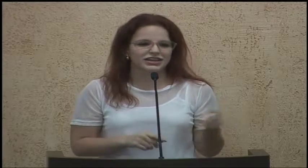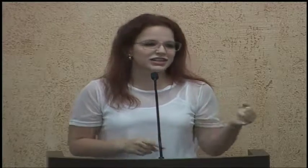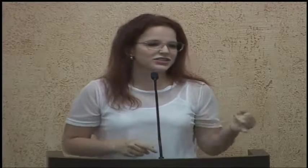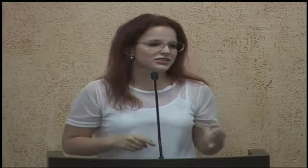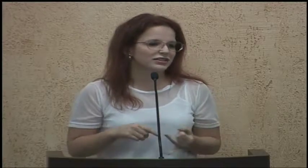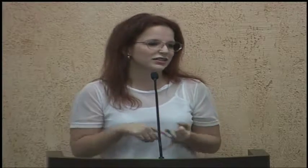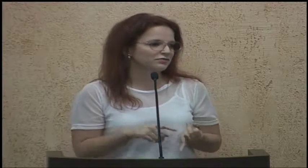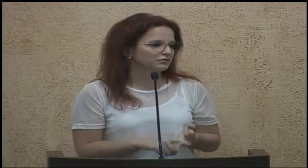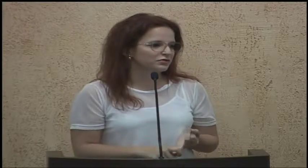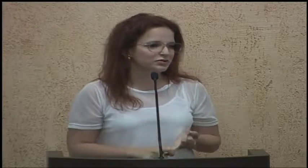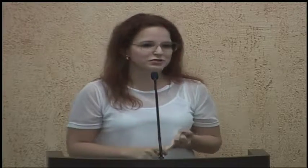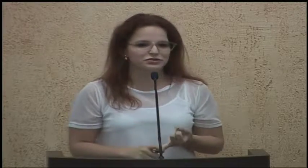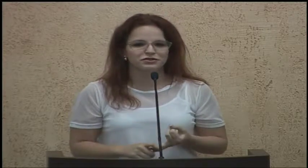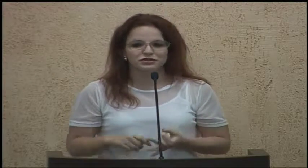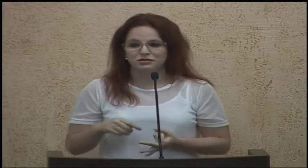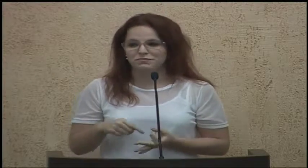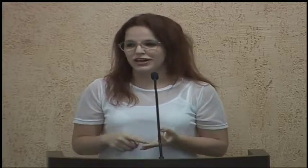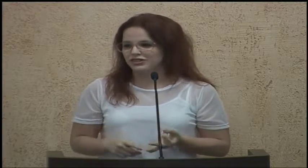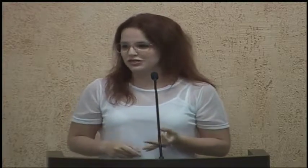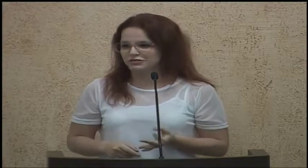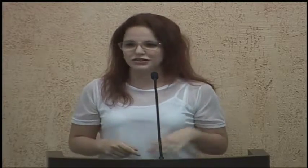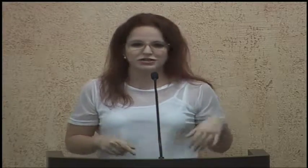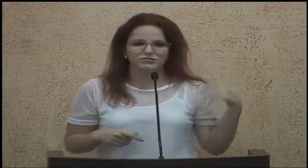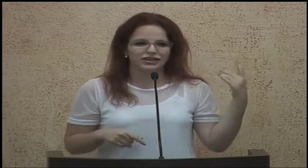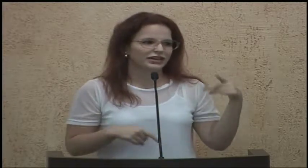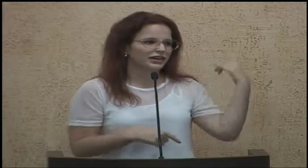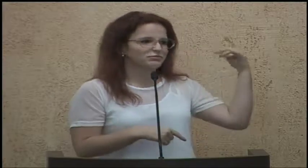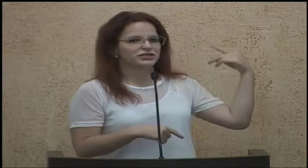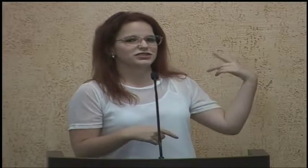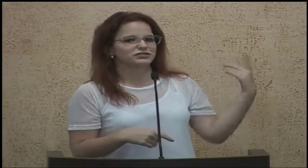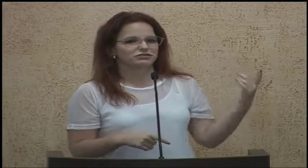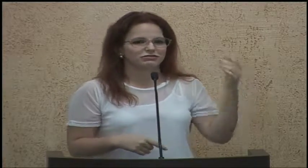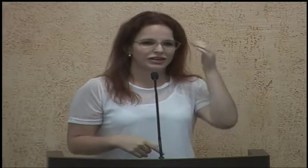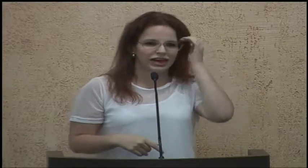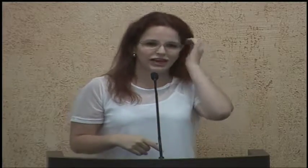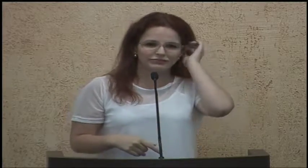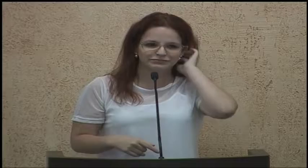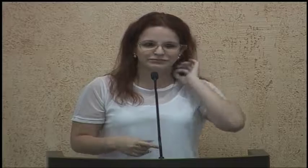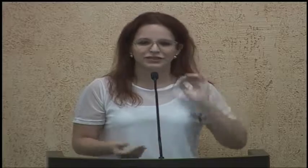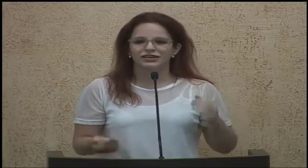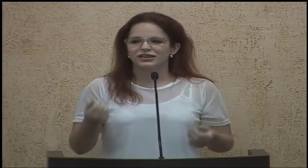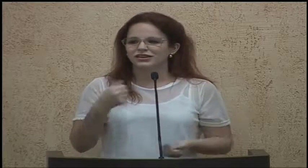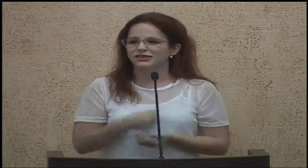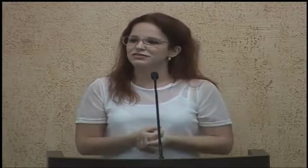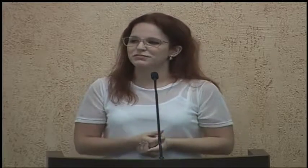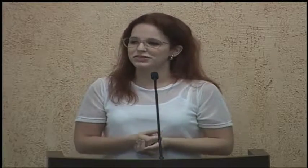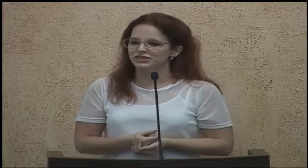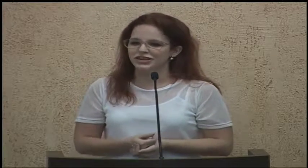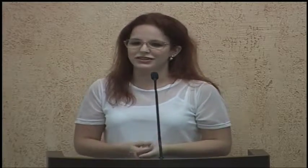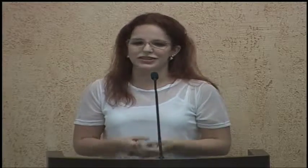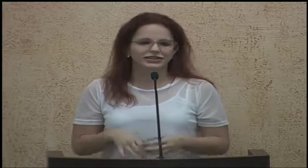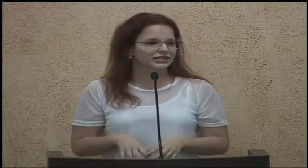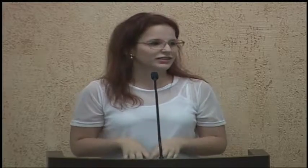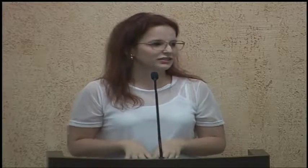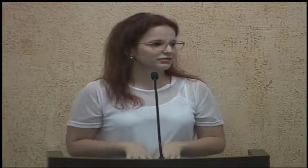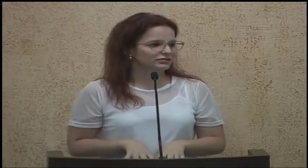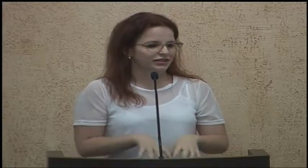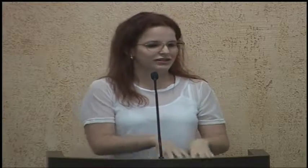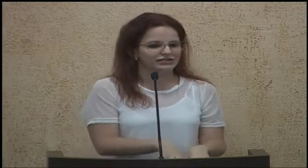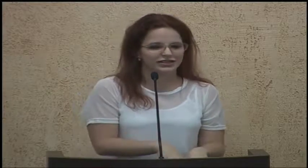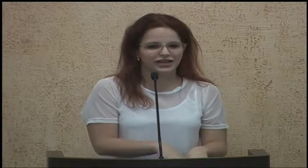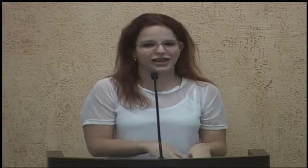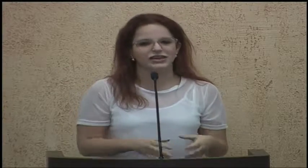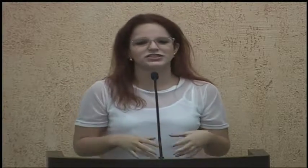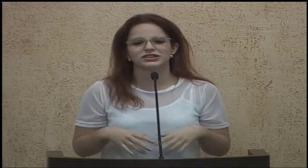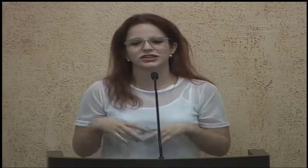está triste, está nervoso, perde as coisas porque está com a cabeça em outro lugar. Então, como a gente entra? Tratando